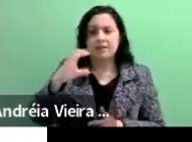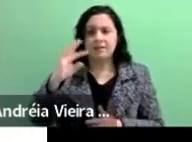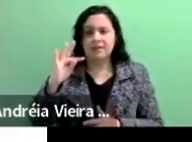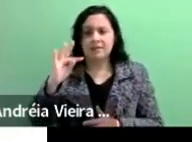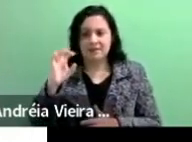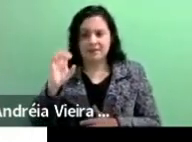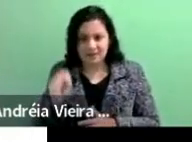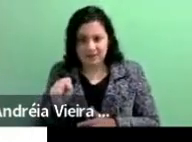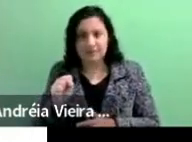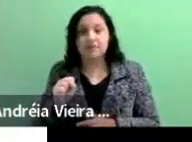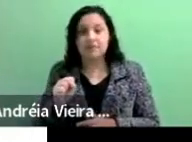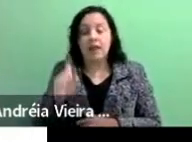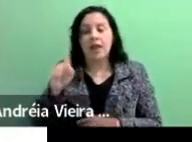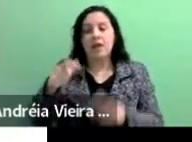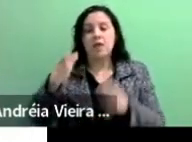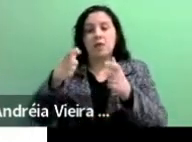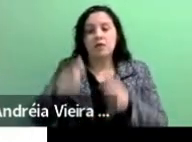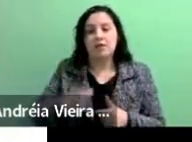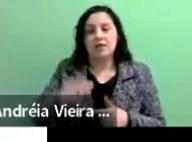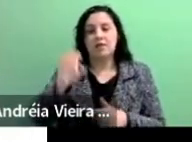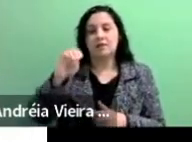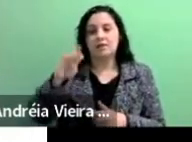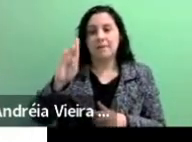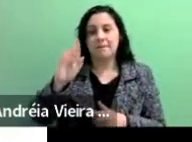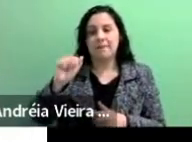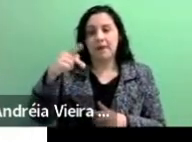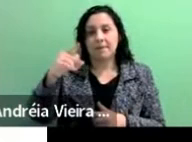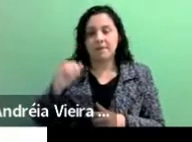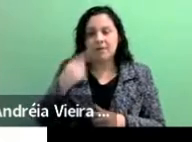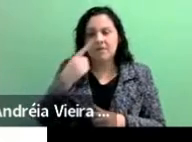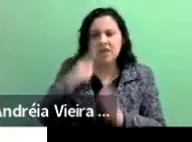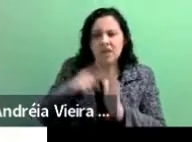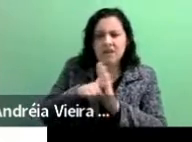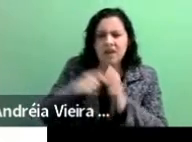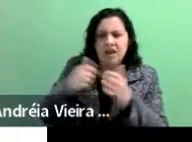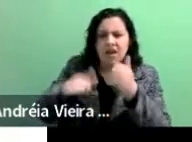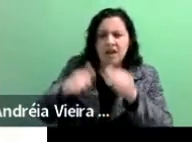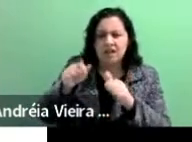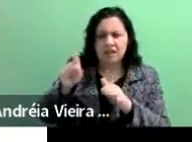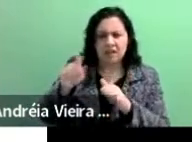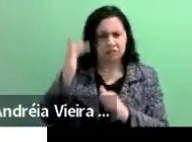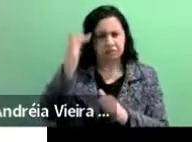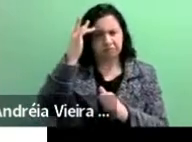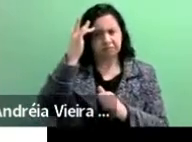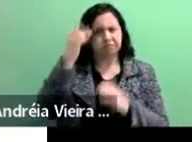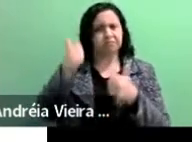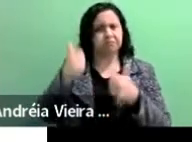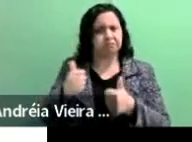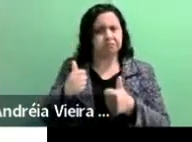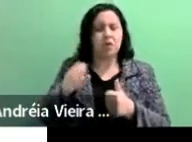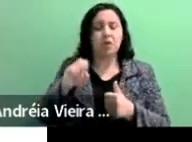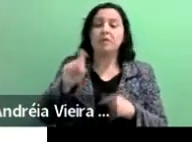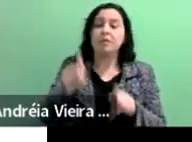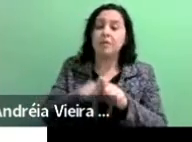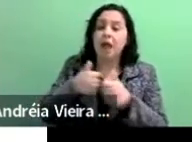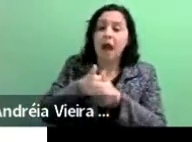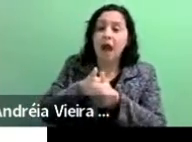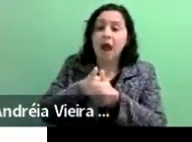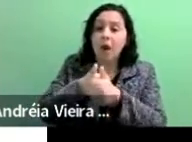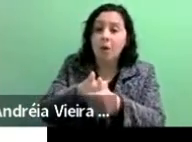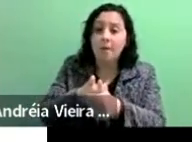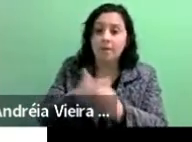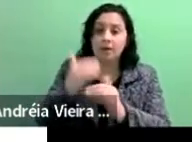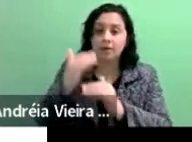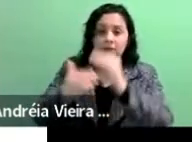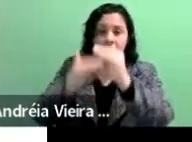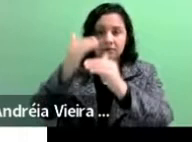Embrapi, avalia a maturidade e acompanha o desenvolvimento dessas ICTs, para você estruturar unidades de